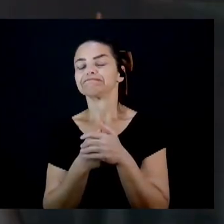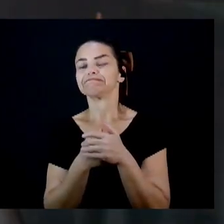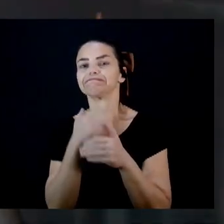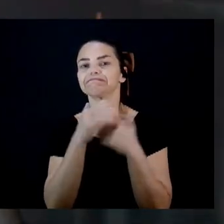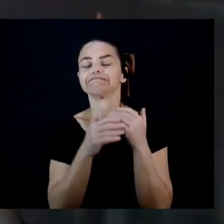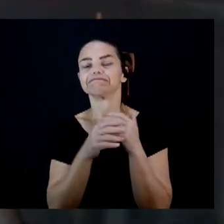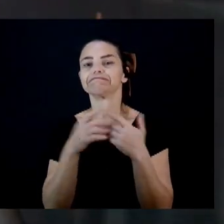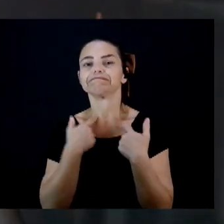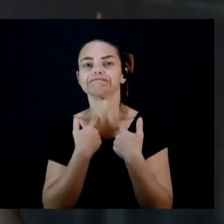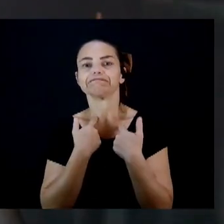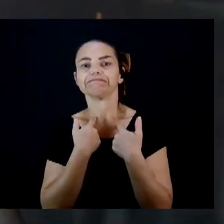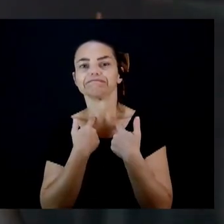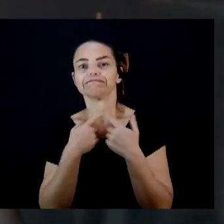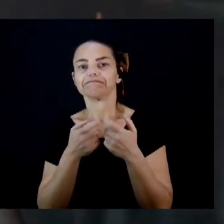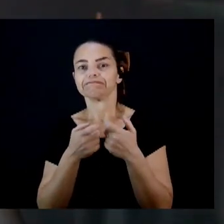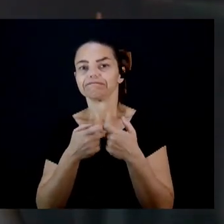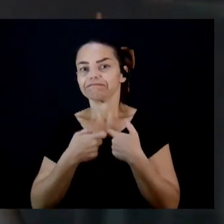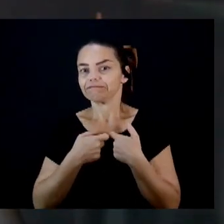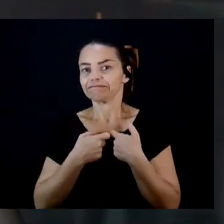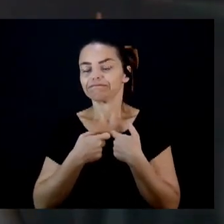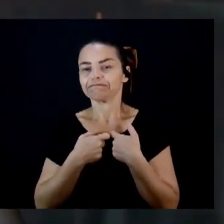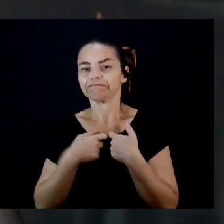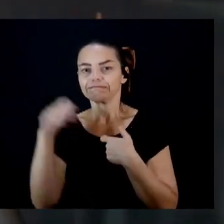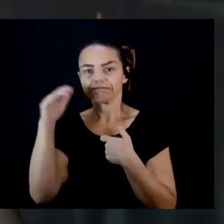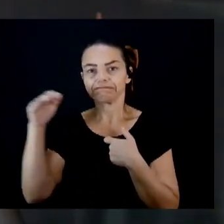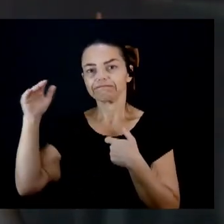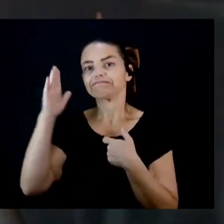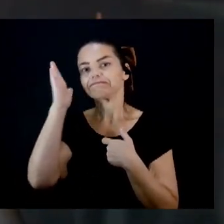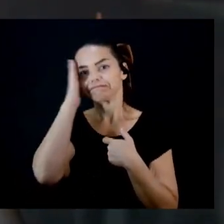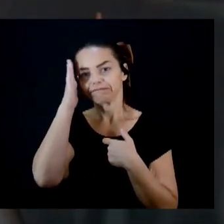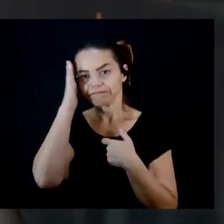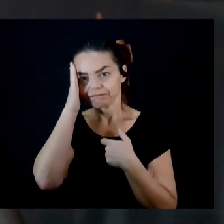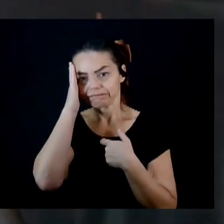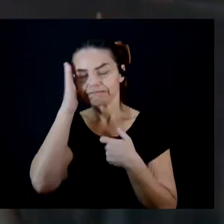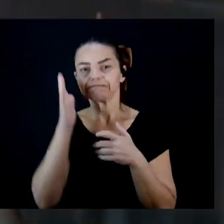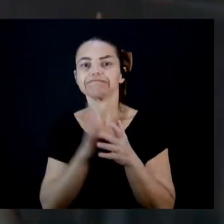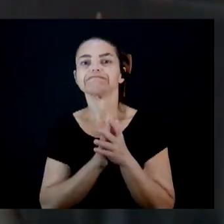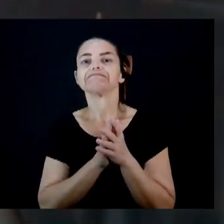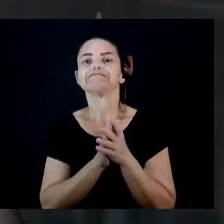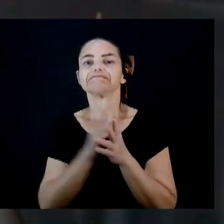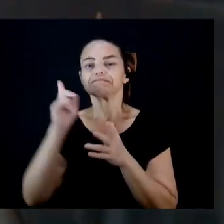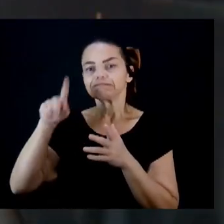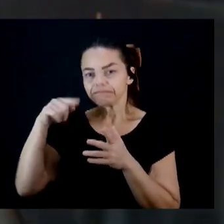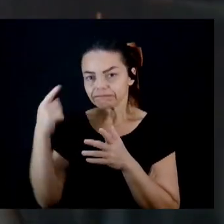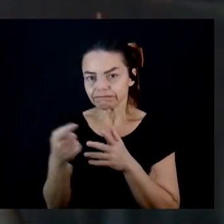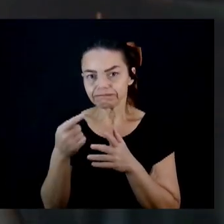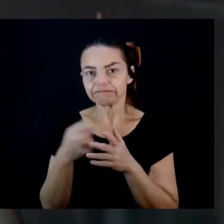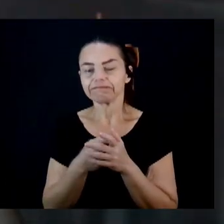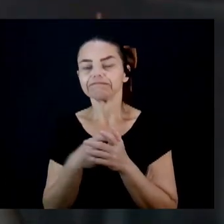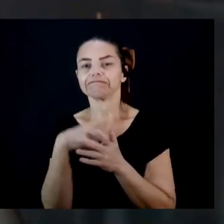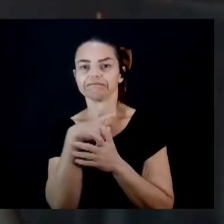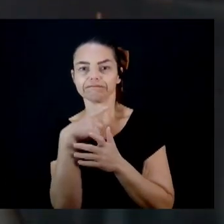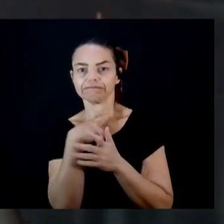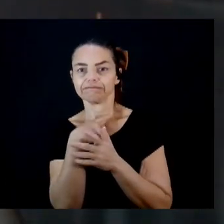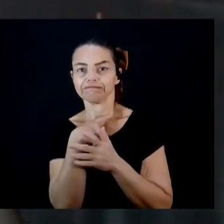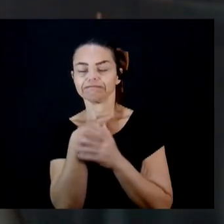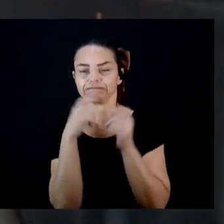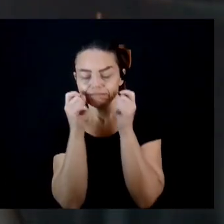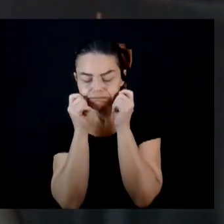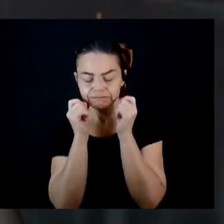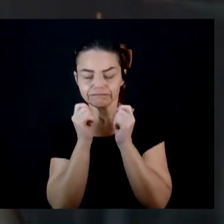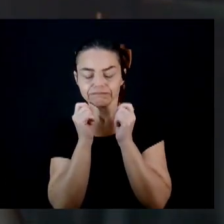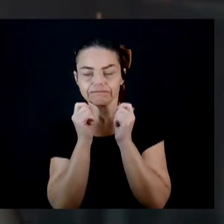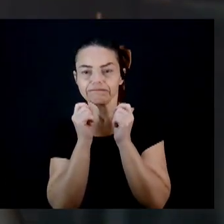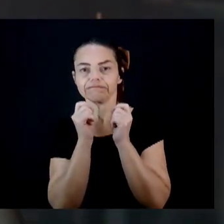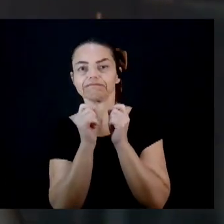vai ser a sexualidade que o adulto entende. Conhece, né? Exato. Ela vem depois, né? Existe um despertar disso. Só que a maneira